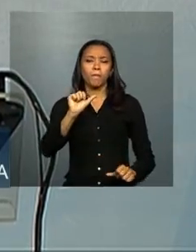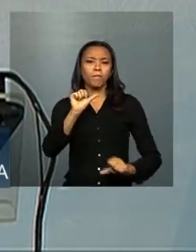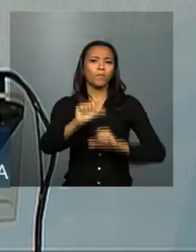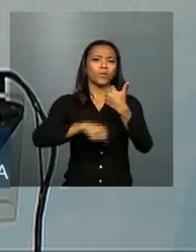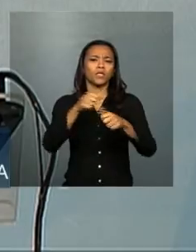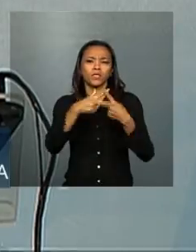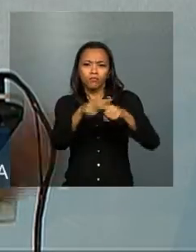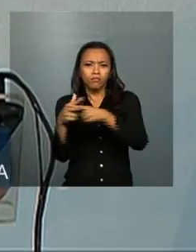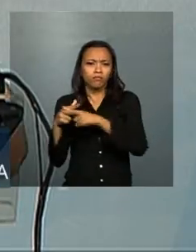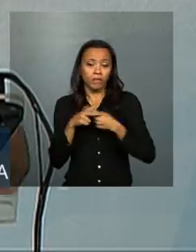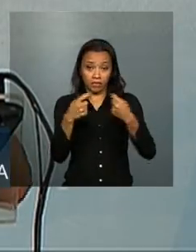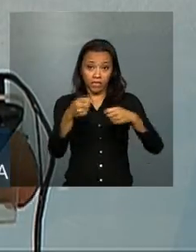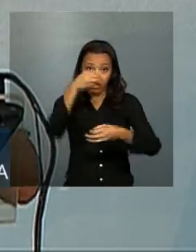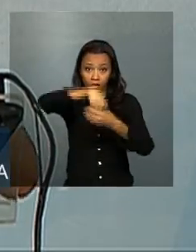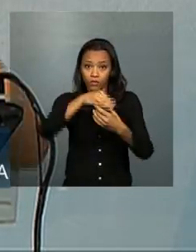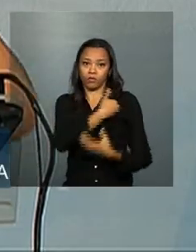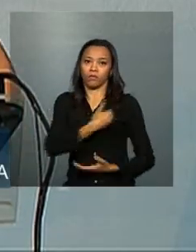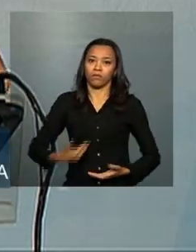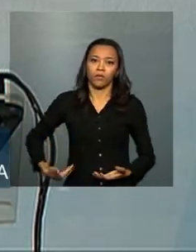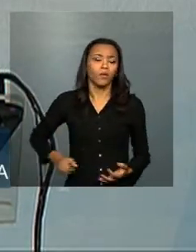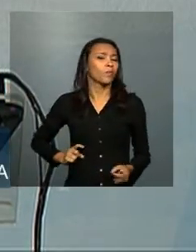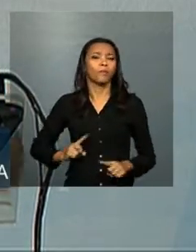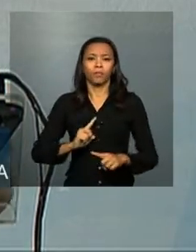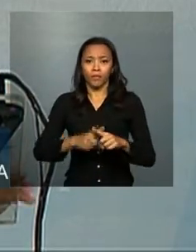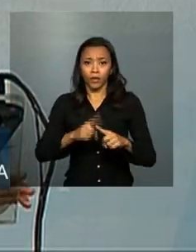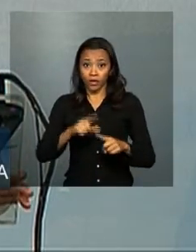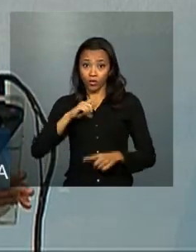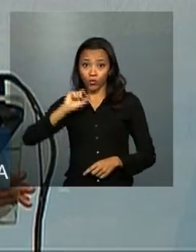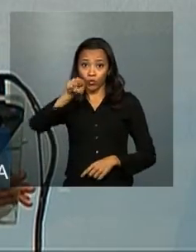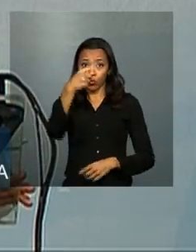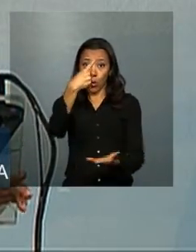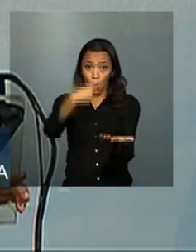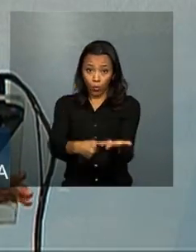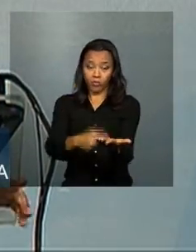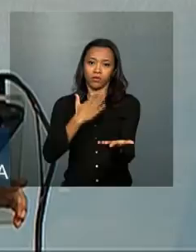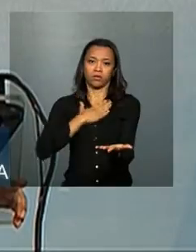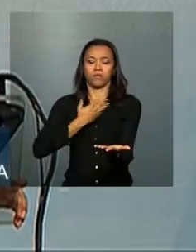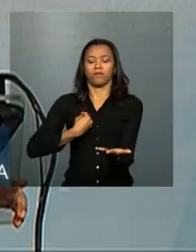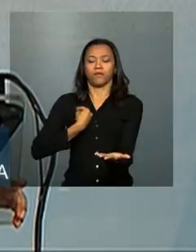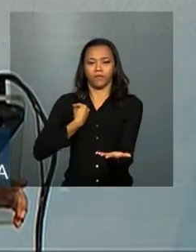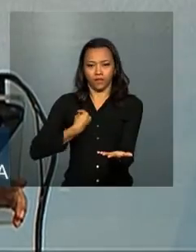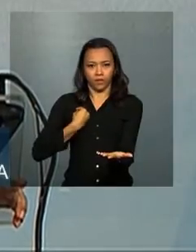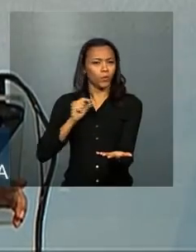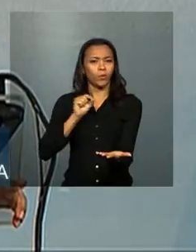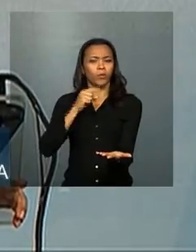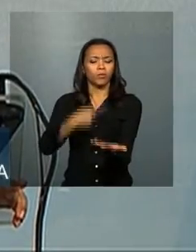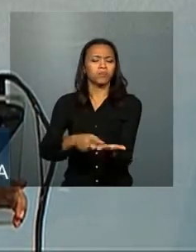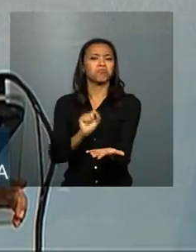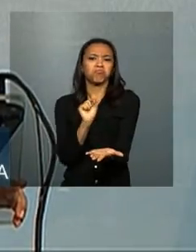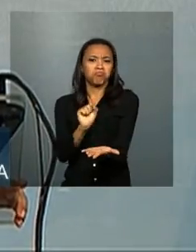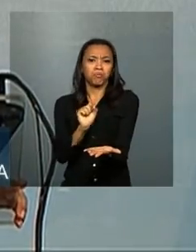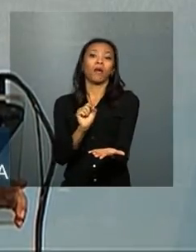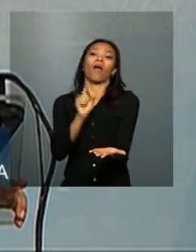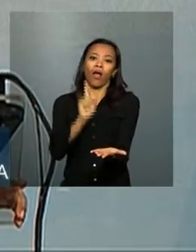são necessárias. Porque eu tenho só um compromisso na minha vida. O compromisso com